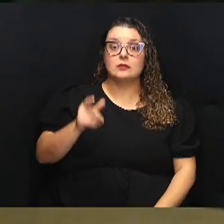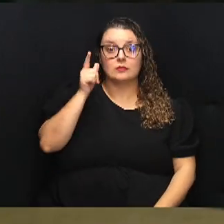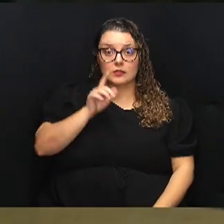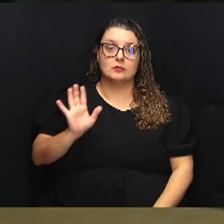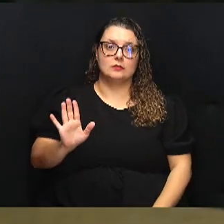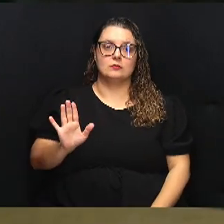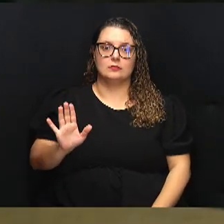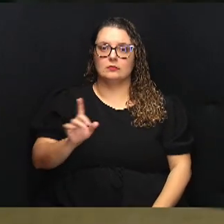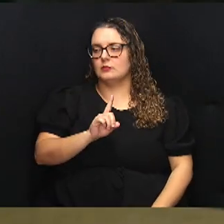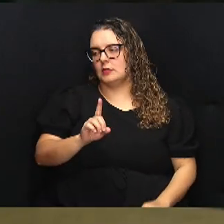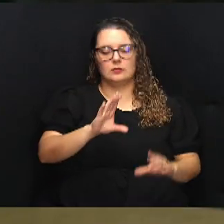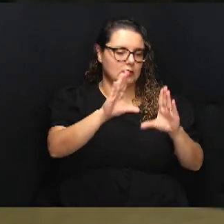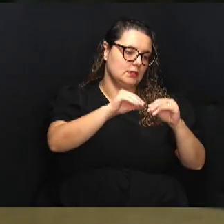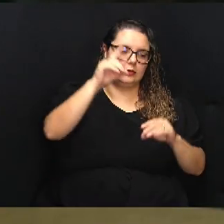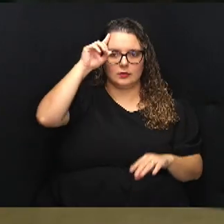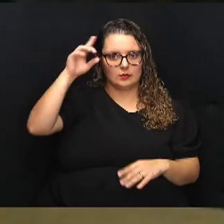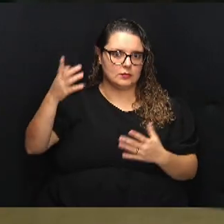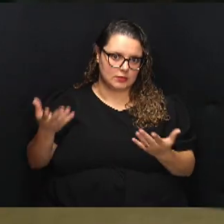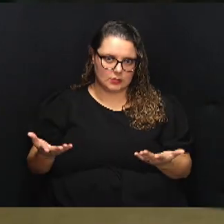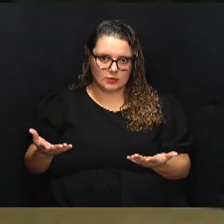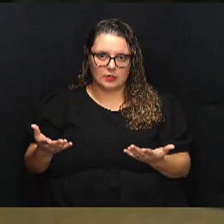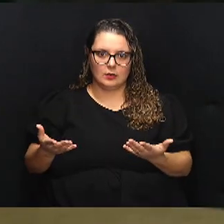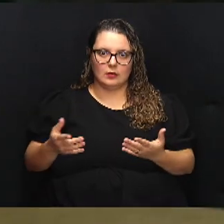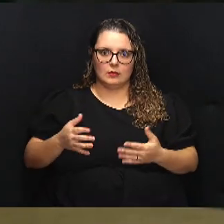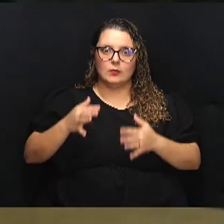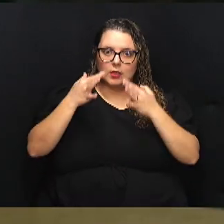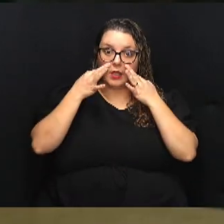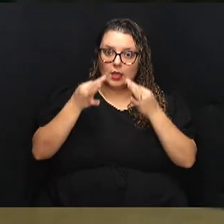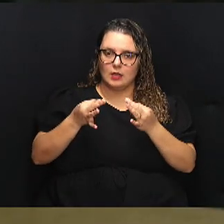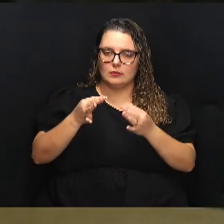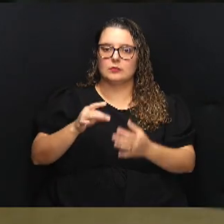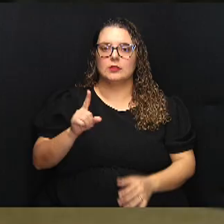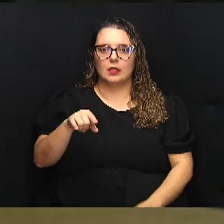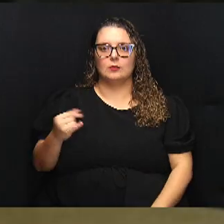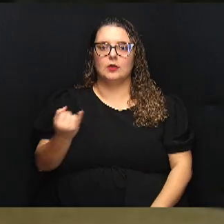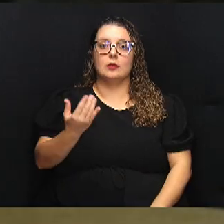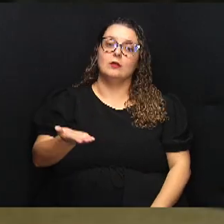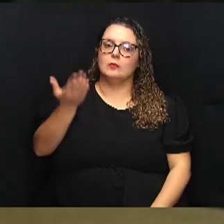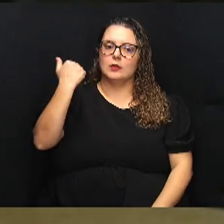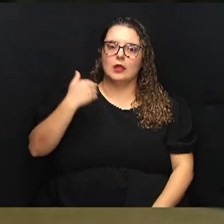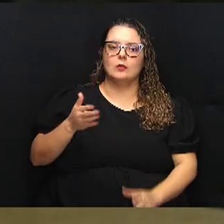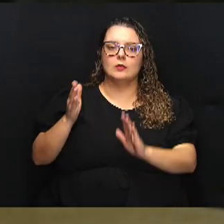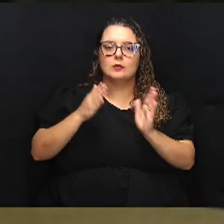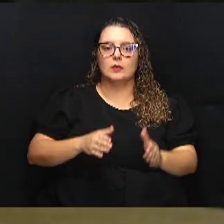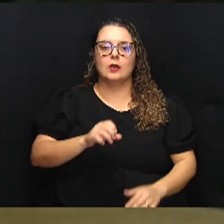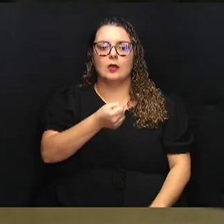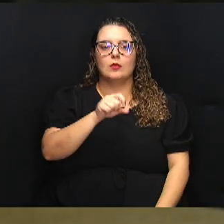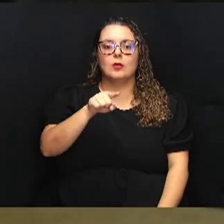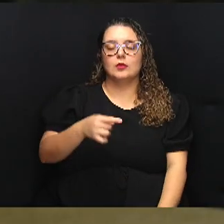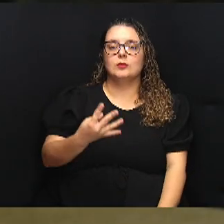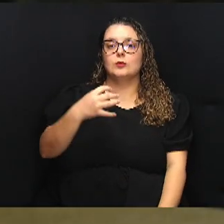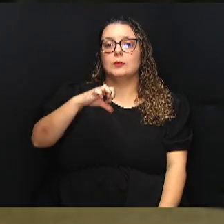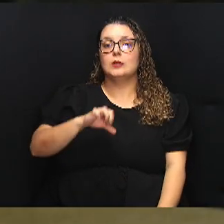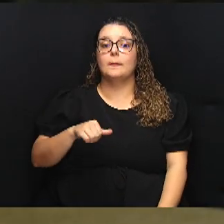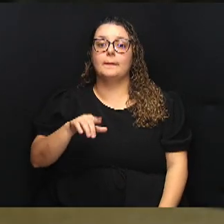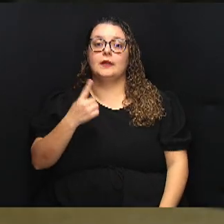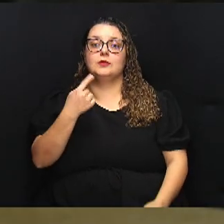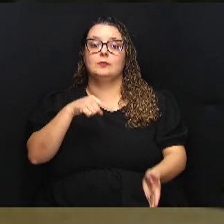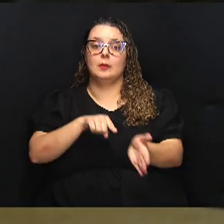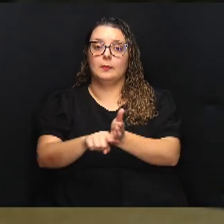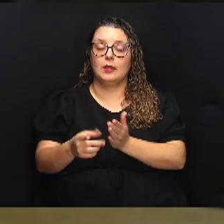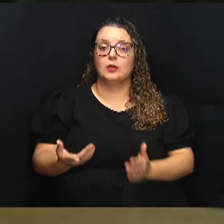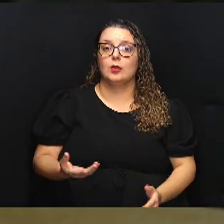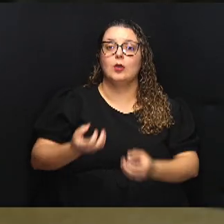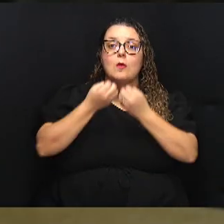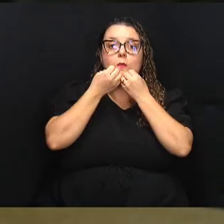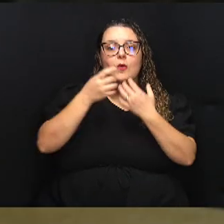mas não é da noite pro dia, né? Pezinho no chão, porque é importante, tá bom? Vamos lá, produção, 8h49, mais uma pergunta. Bom dia